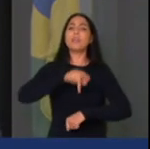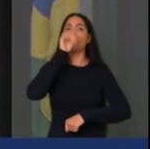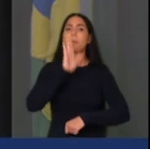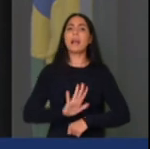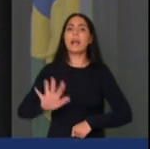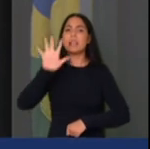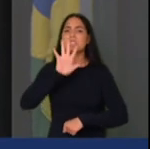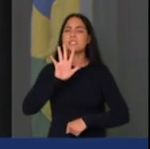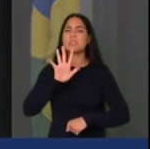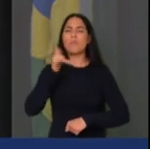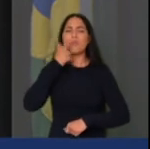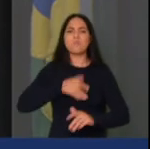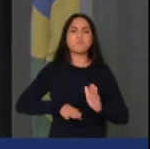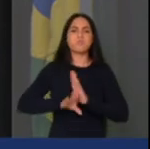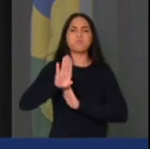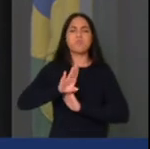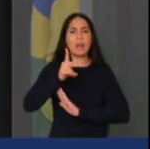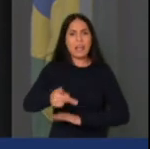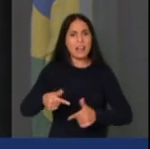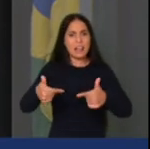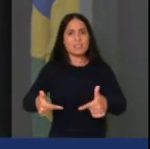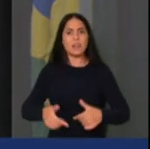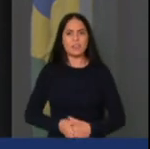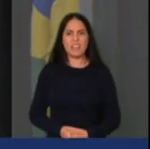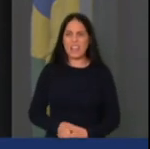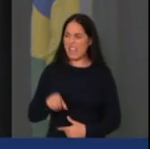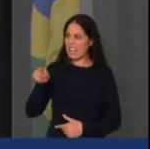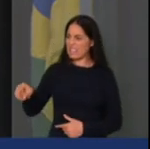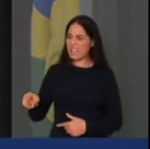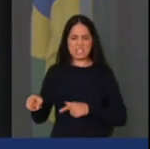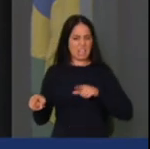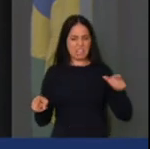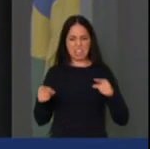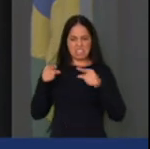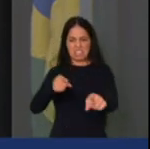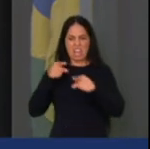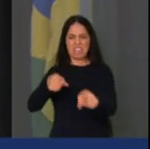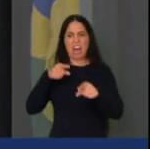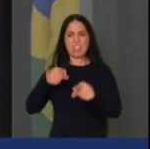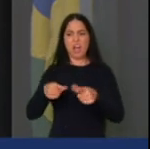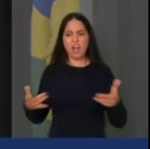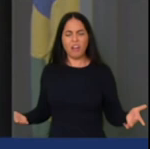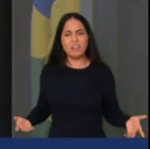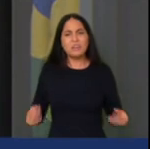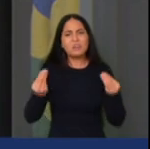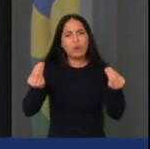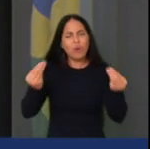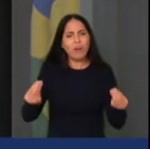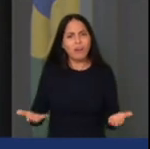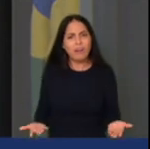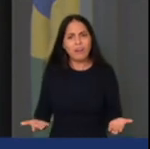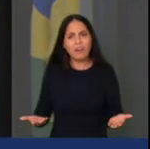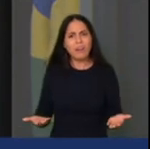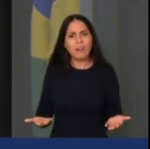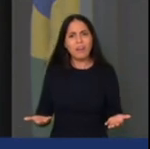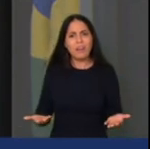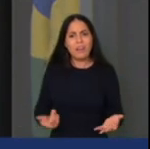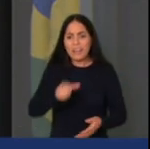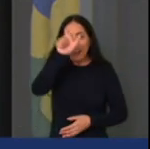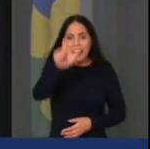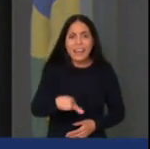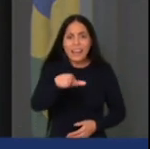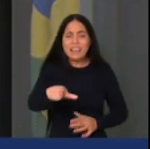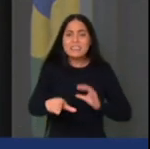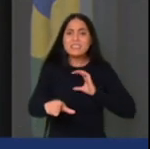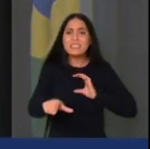esses canalhas só falando assim para poder estar falando a respeito de cidadãos com esse que